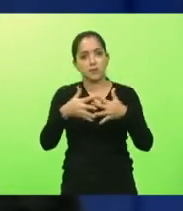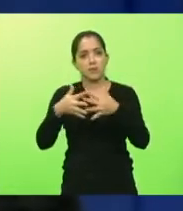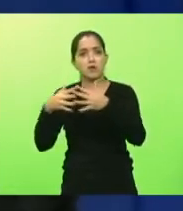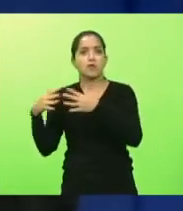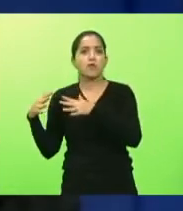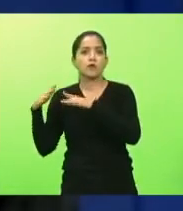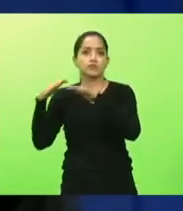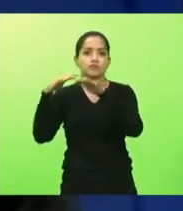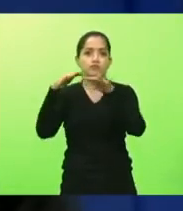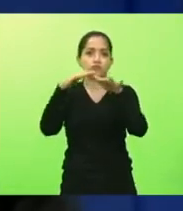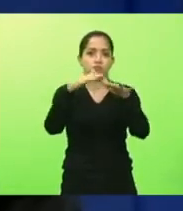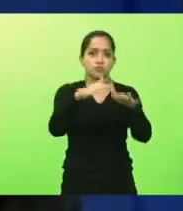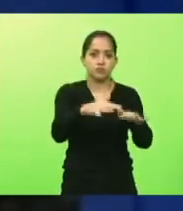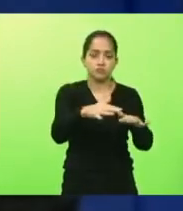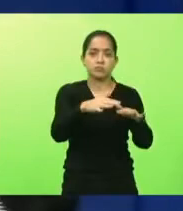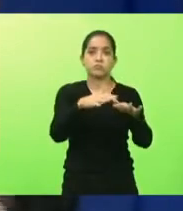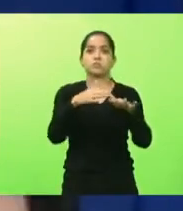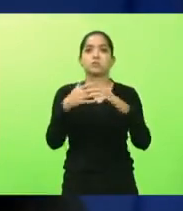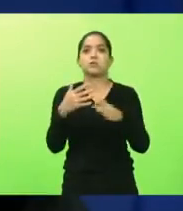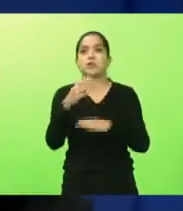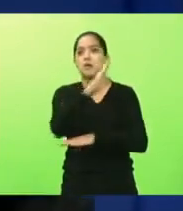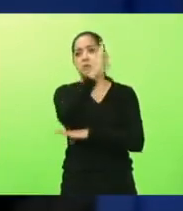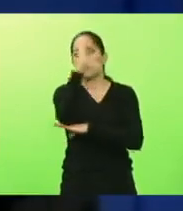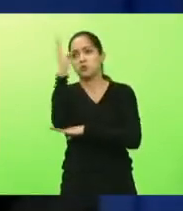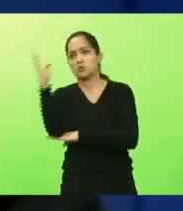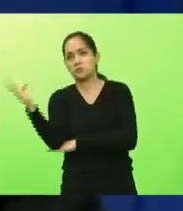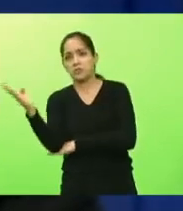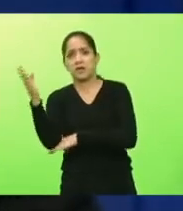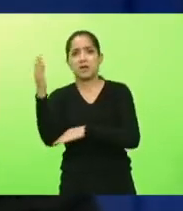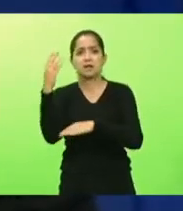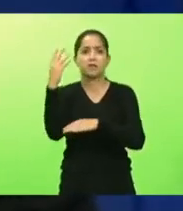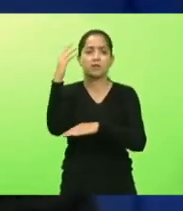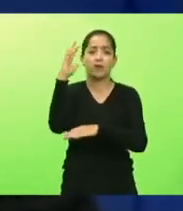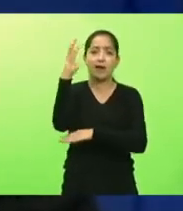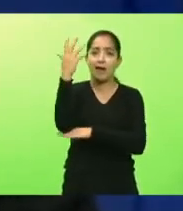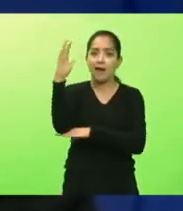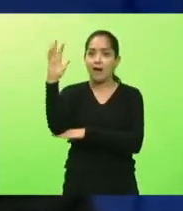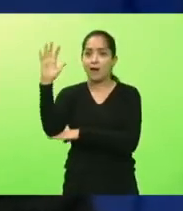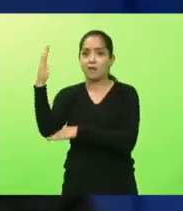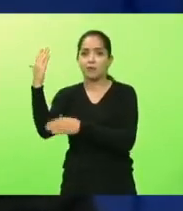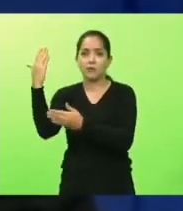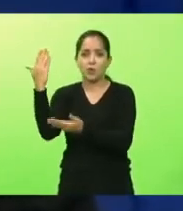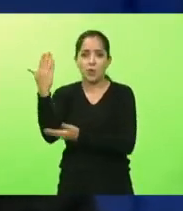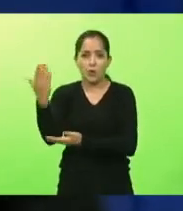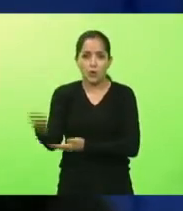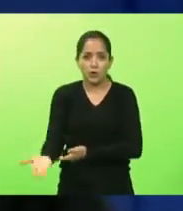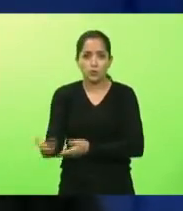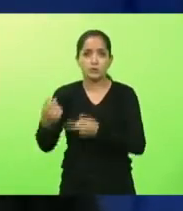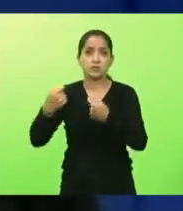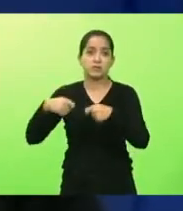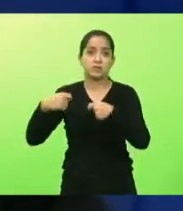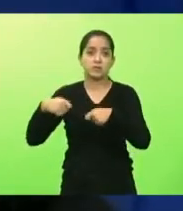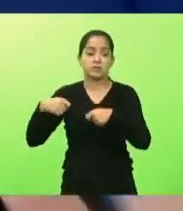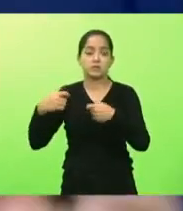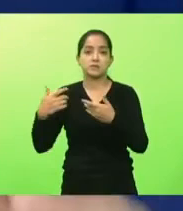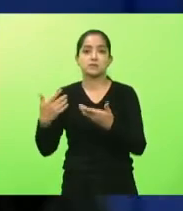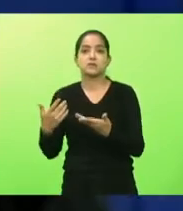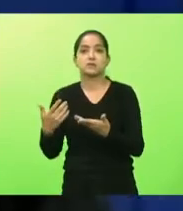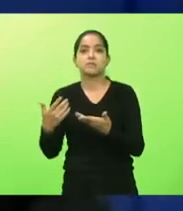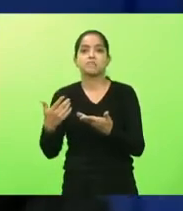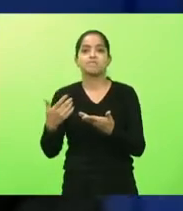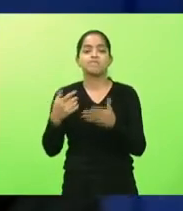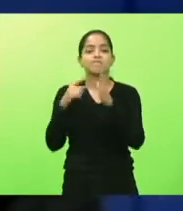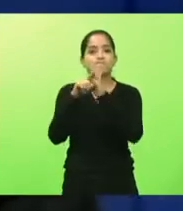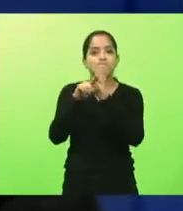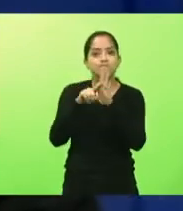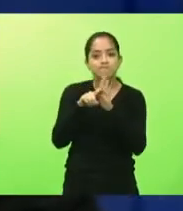poste derrubado, colocam no lugar, corte de árvores. Importante também que se faça uma análise